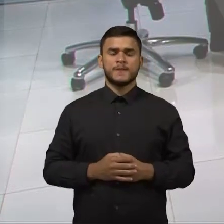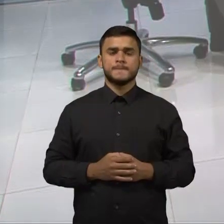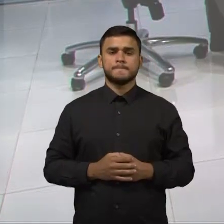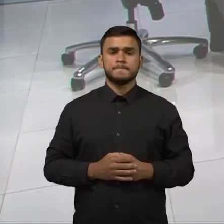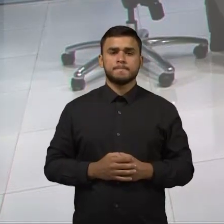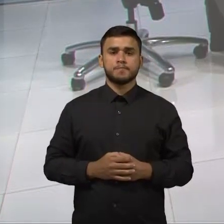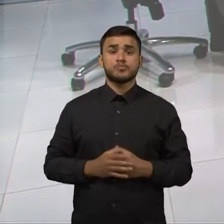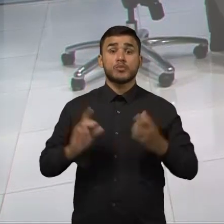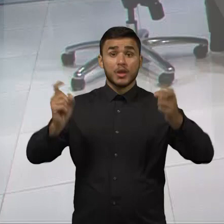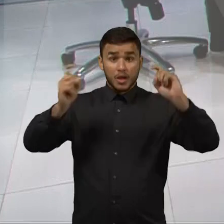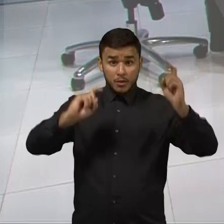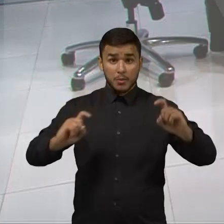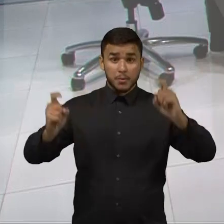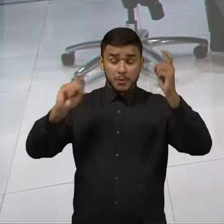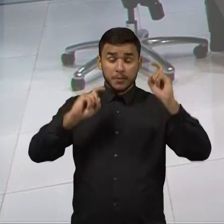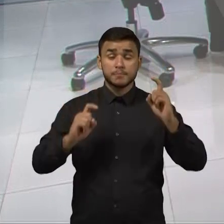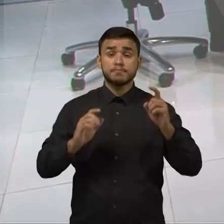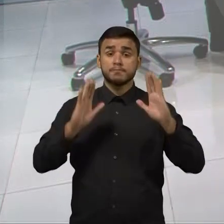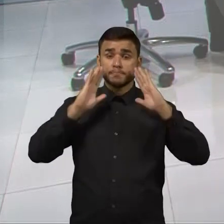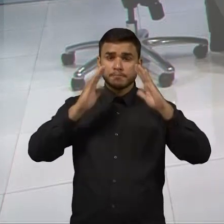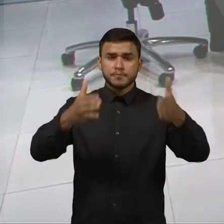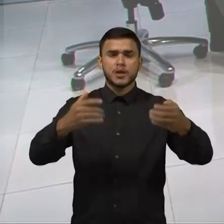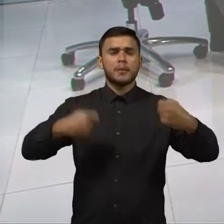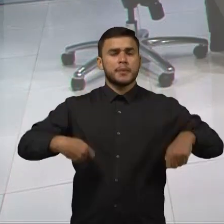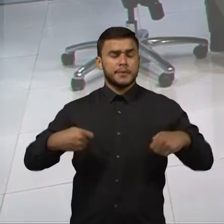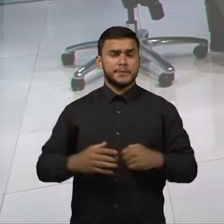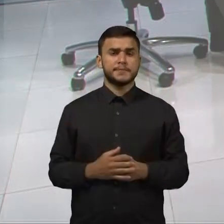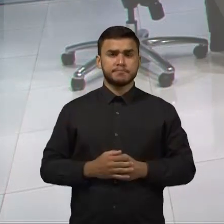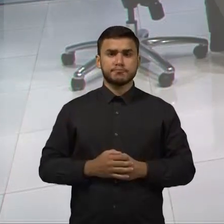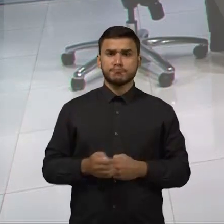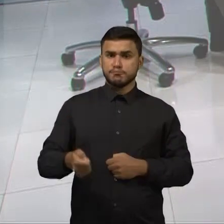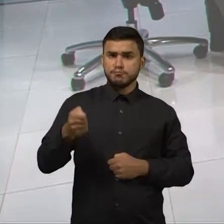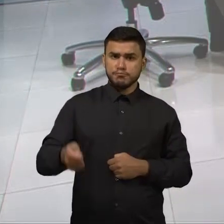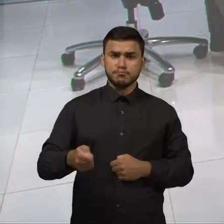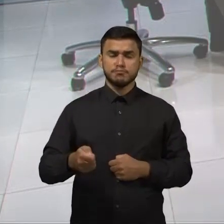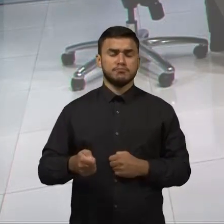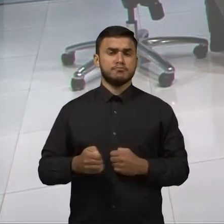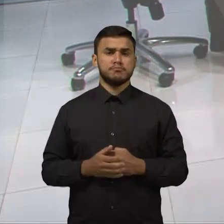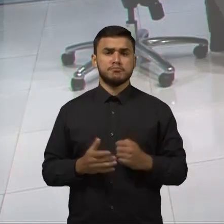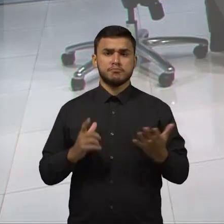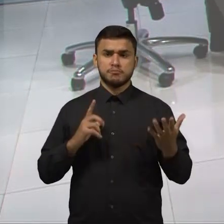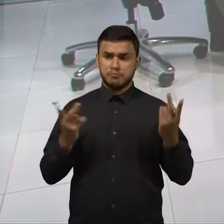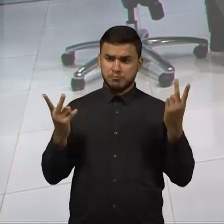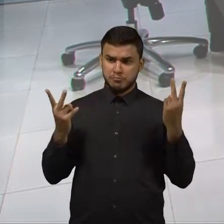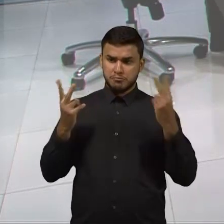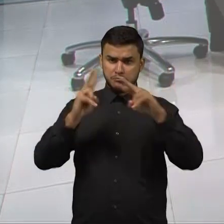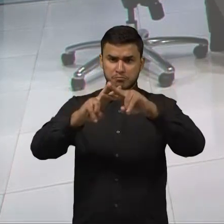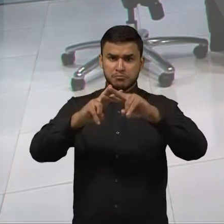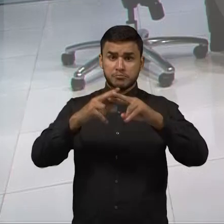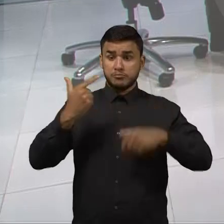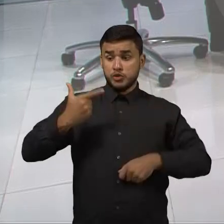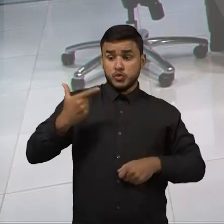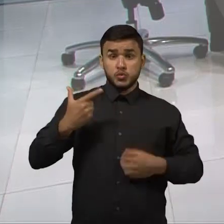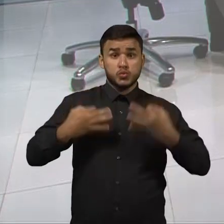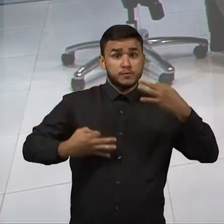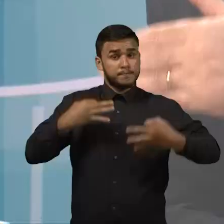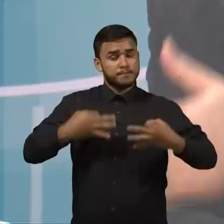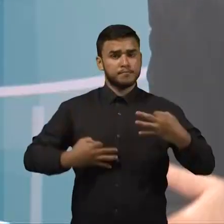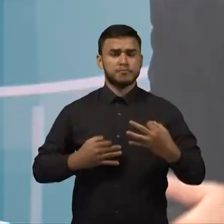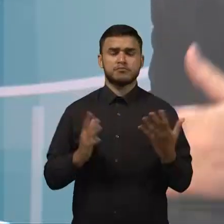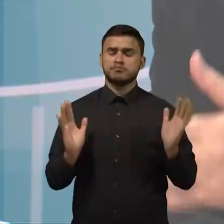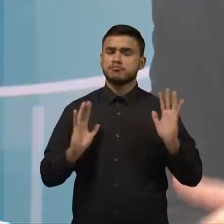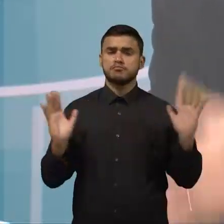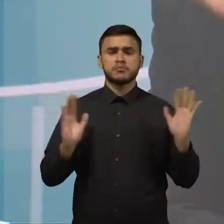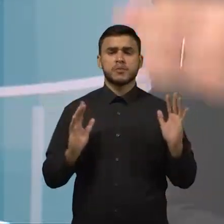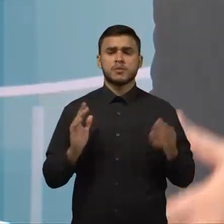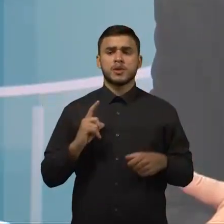é que essa necessidade de impor a prisão a partir de segunda instância, independentemente do